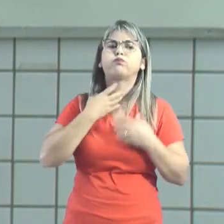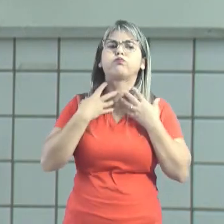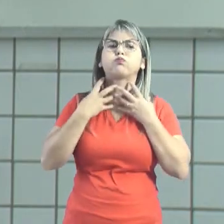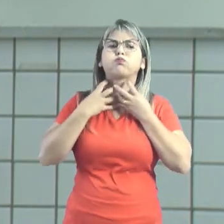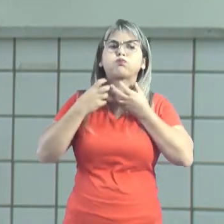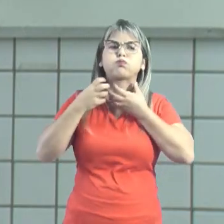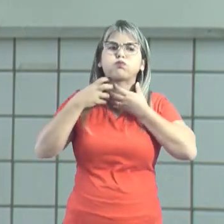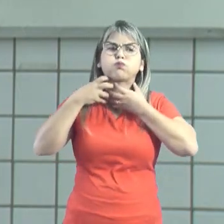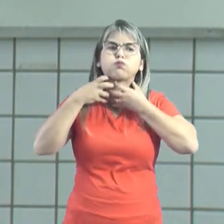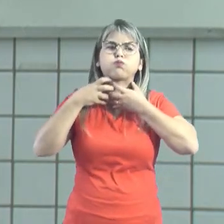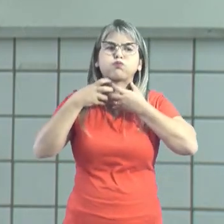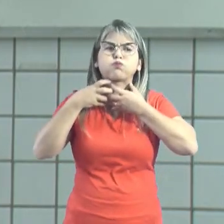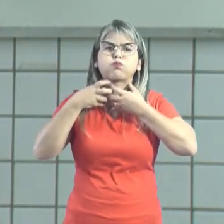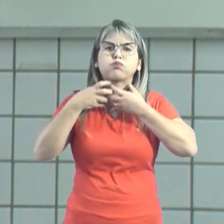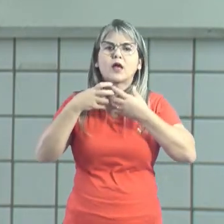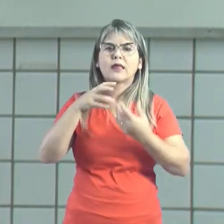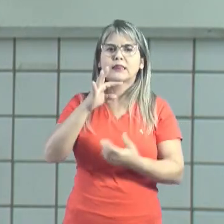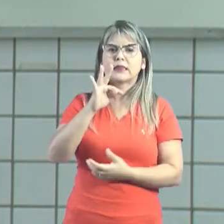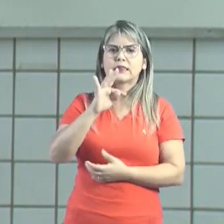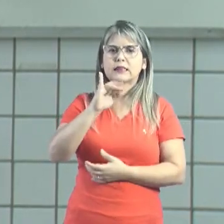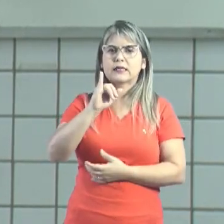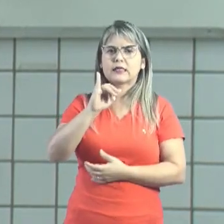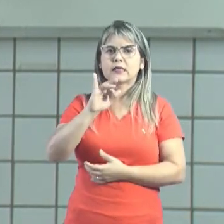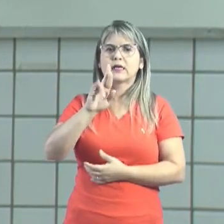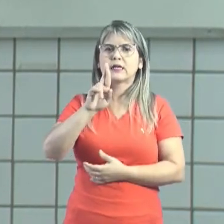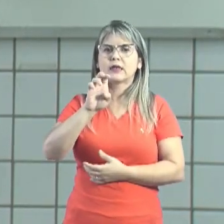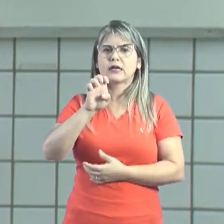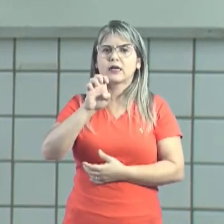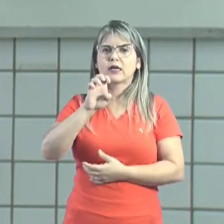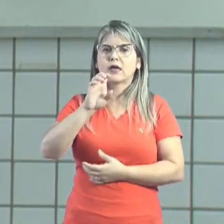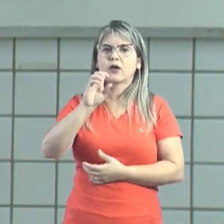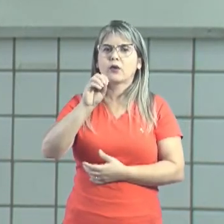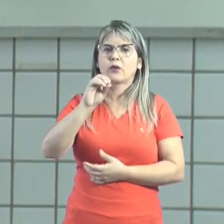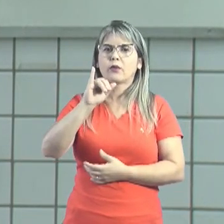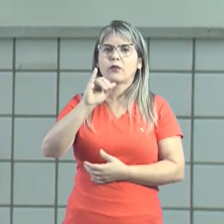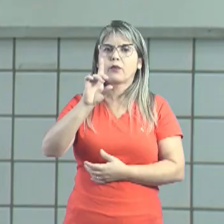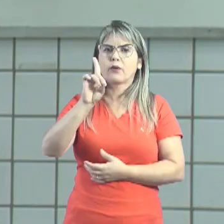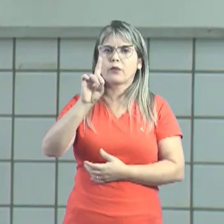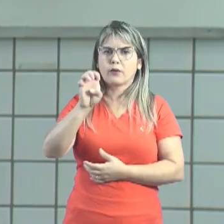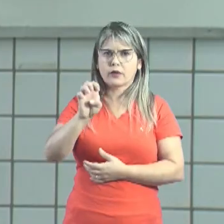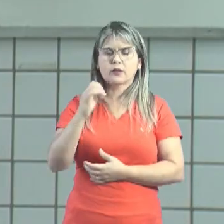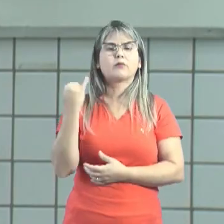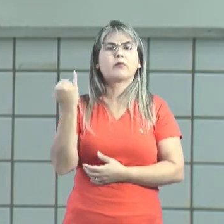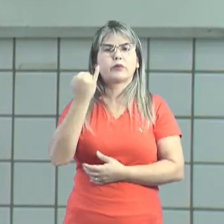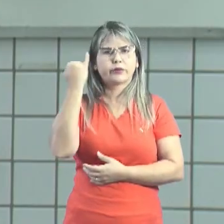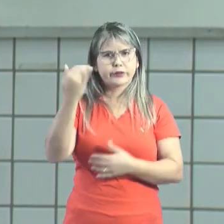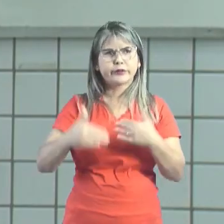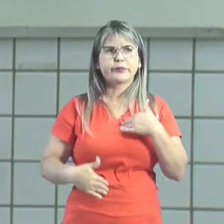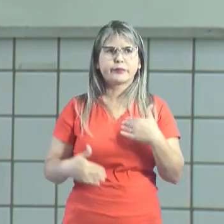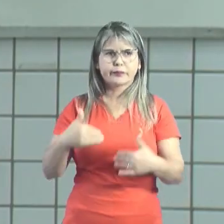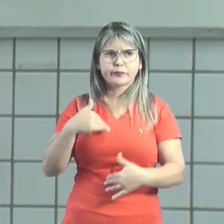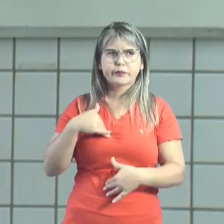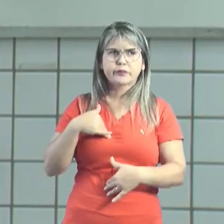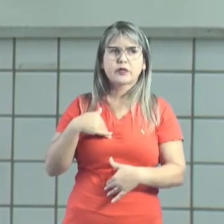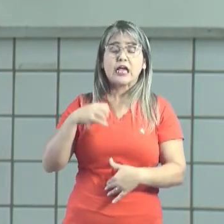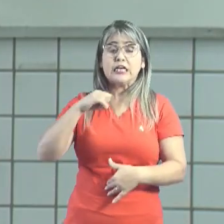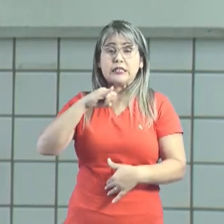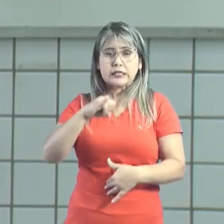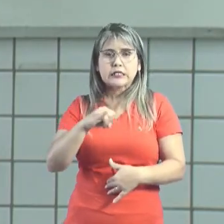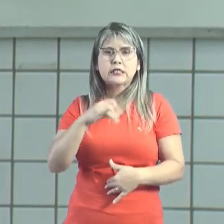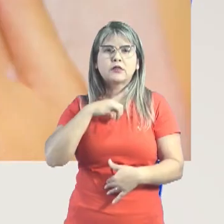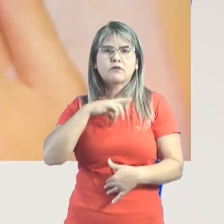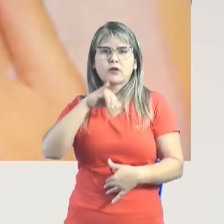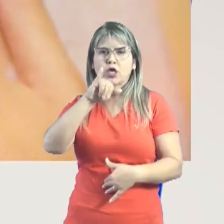ela é importante porque controla o metabolismo do nosso corpo. Quando nós temos uma baixa quantidade de iodo no corpo,